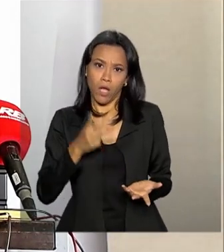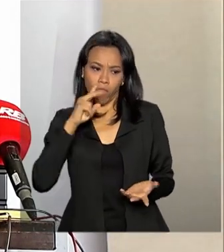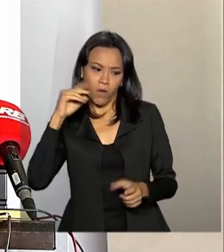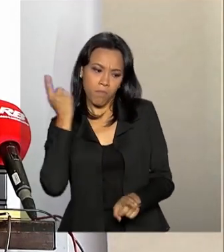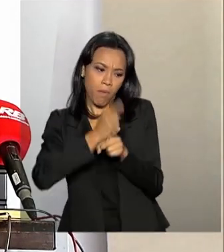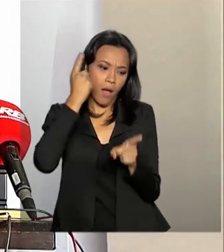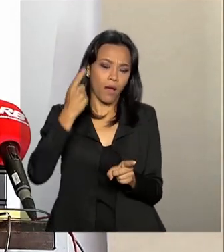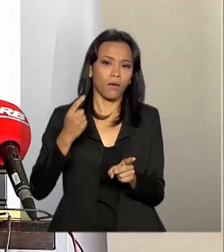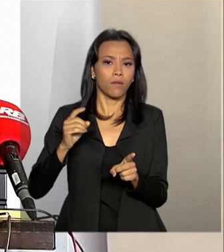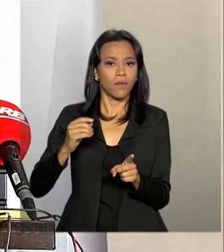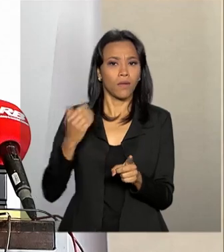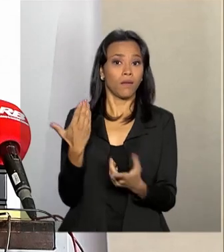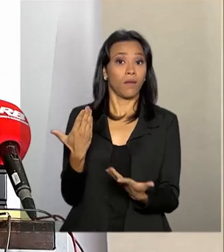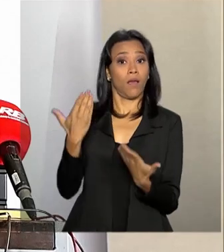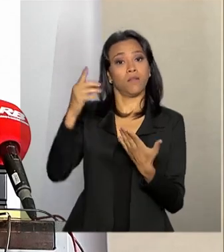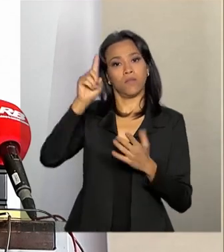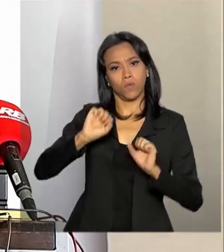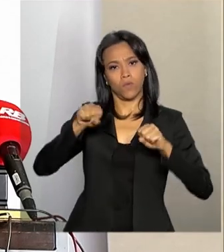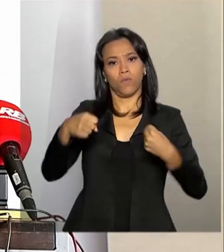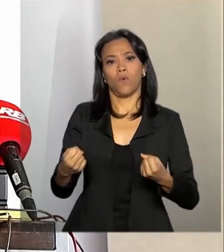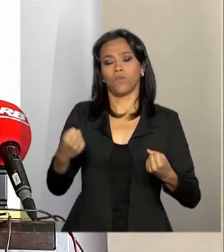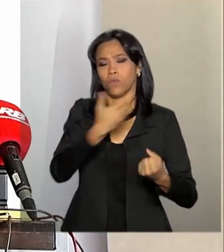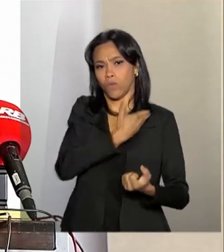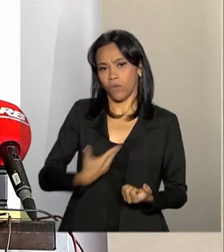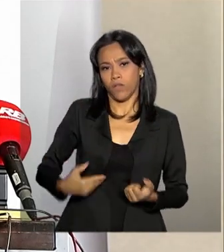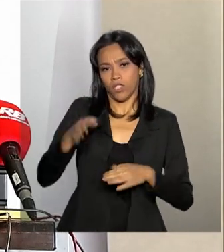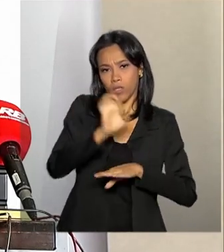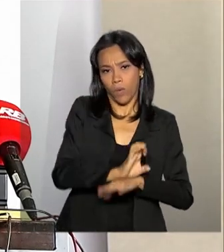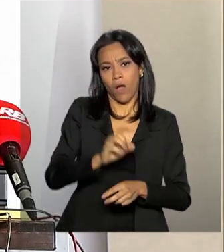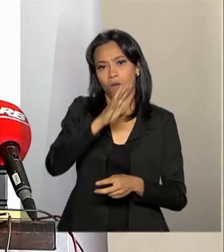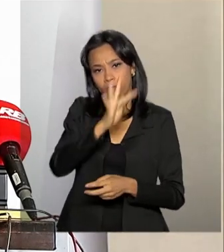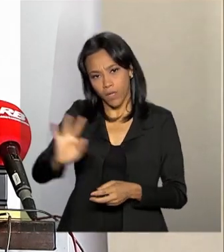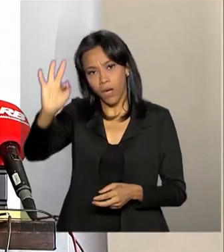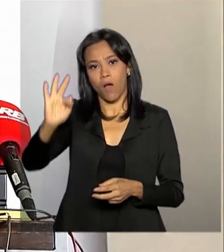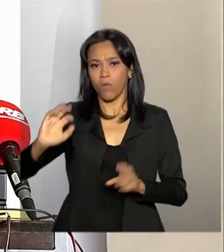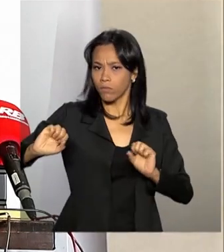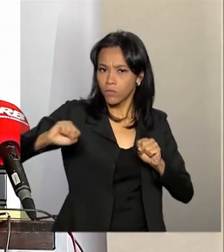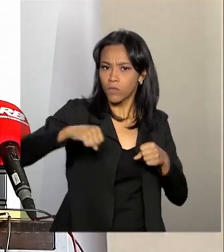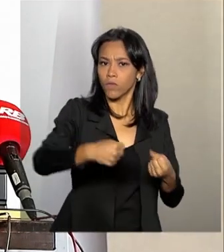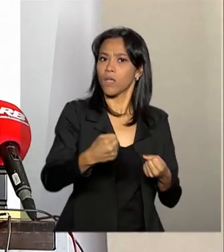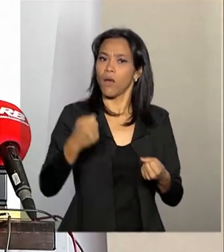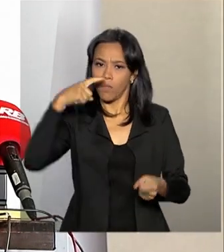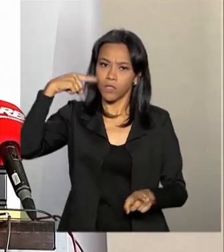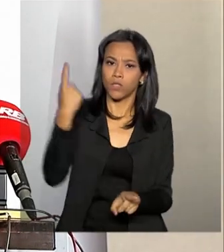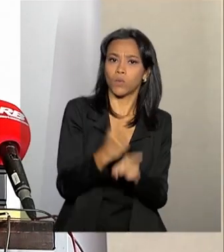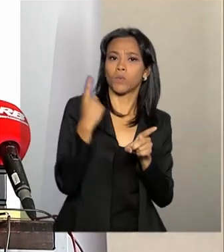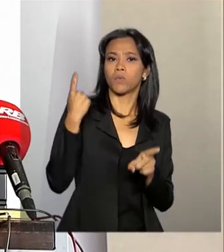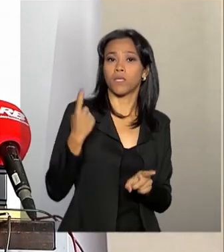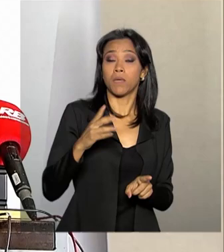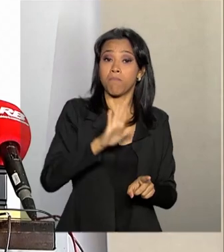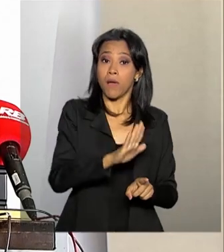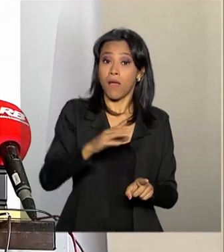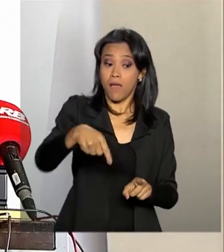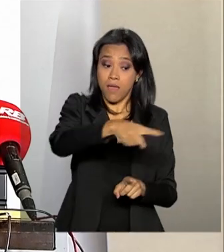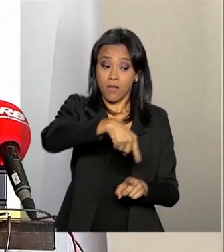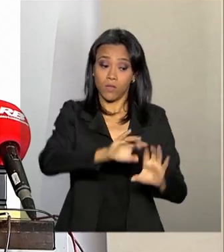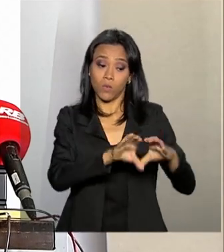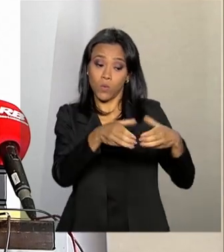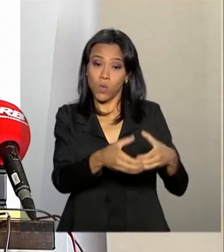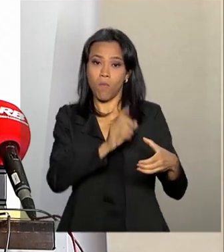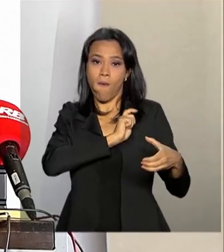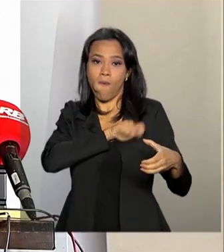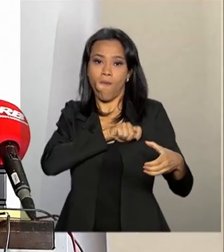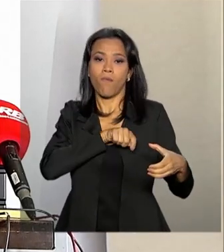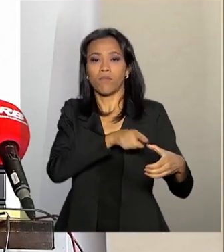governo federal e do governo estadual, os dois com mérito. Mas as organizações criminosas